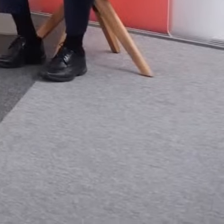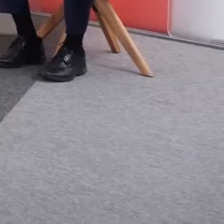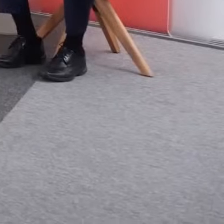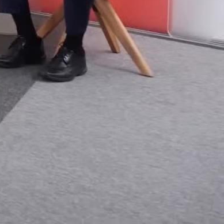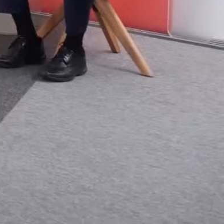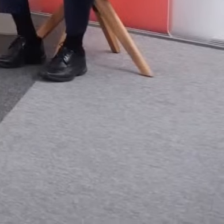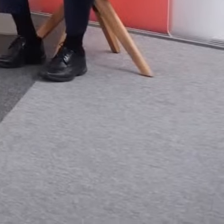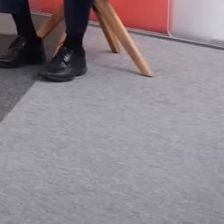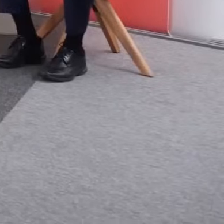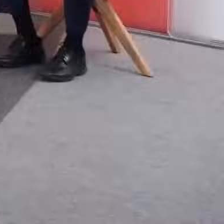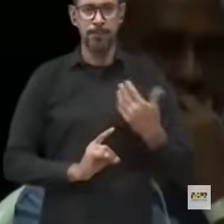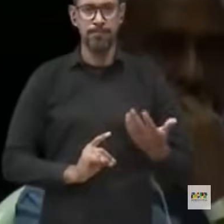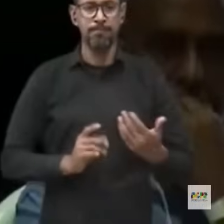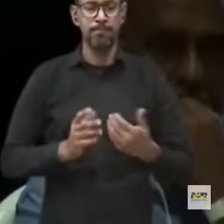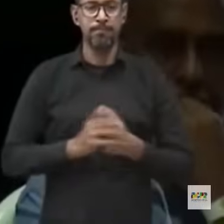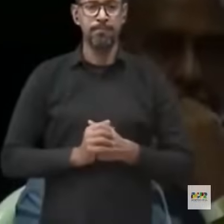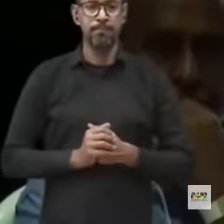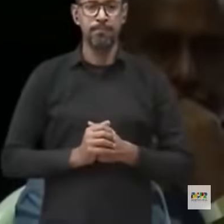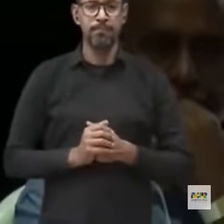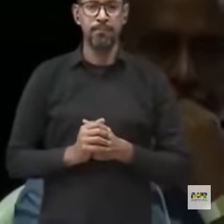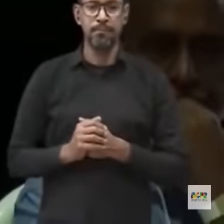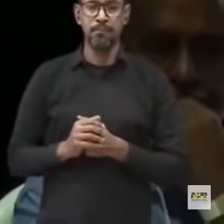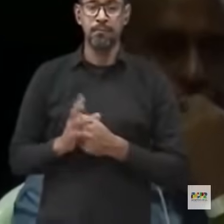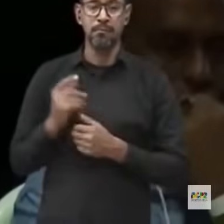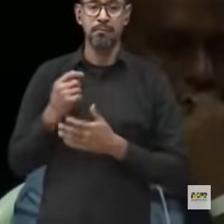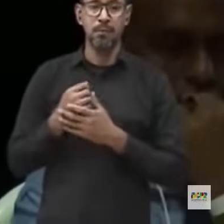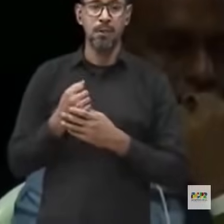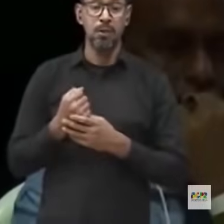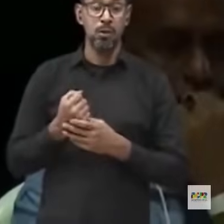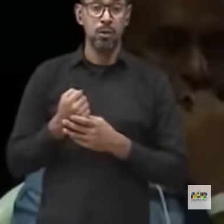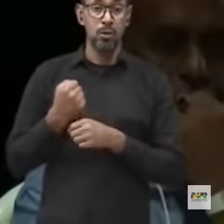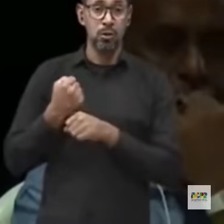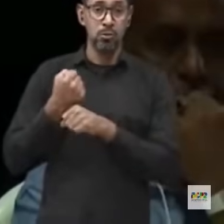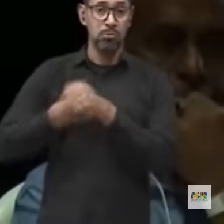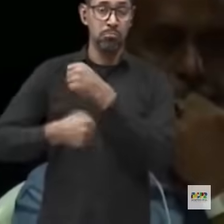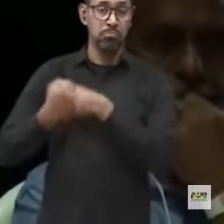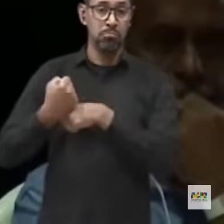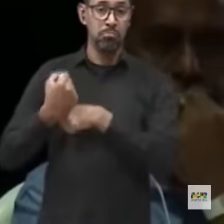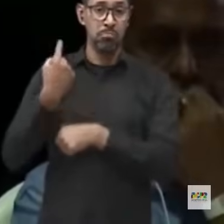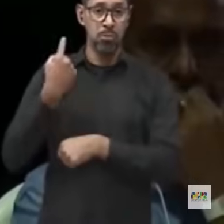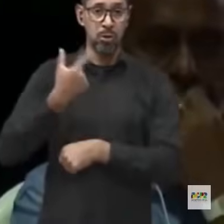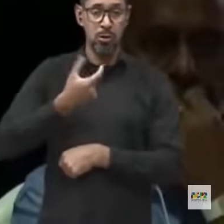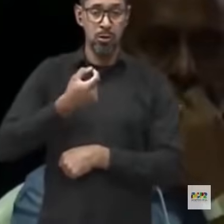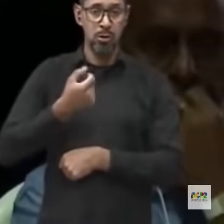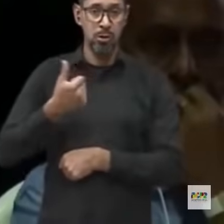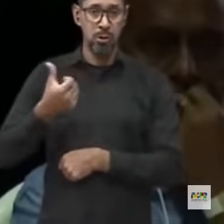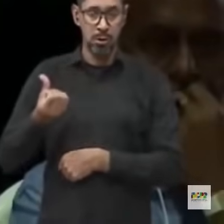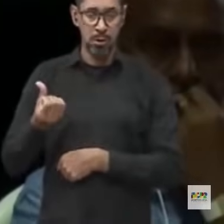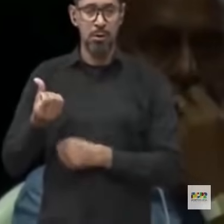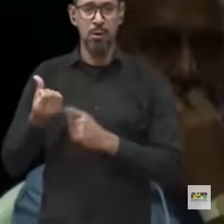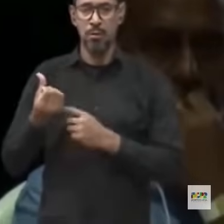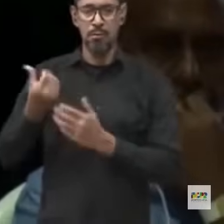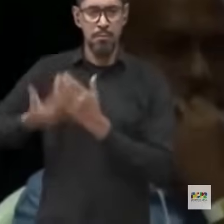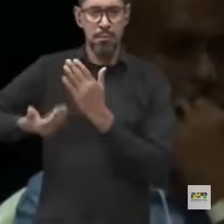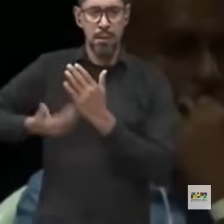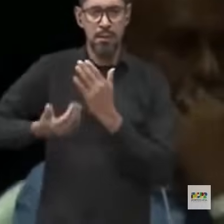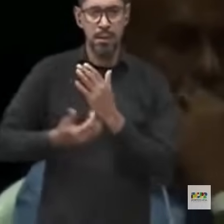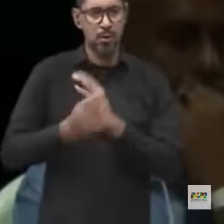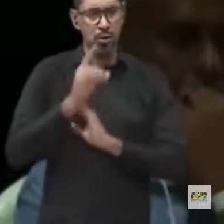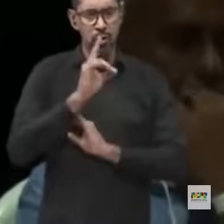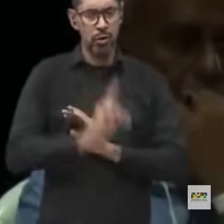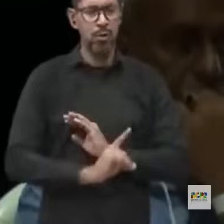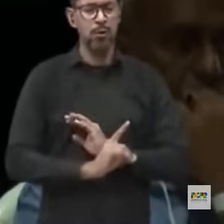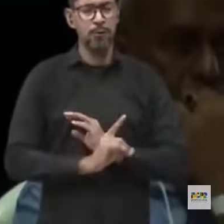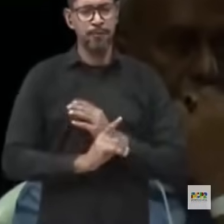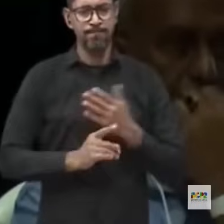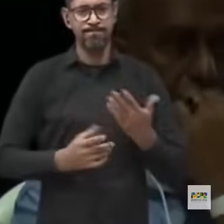Depois de 2016, na verdade, a gente só perdeu o direito. A gente acordava, principalmente na pandemia, com um sofrimento a mais.